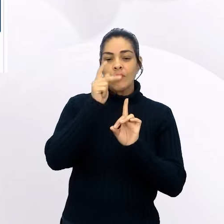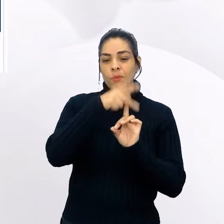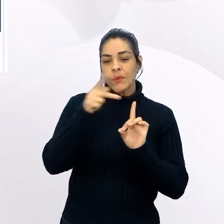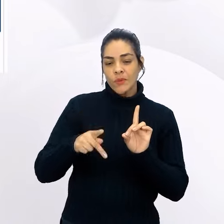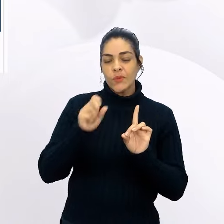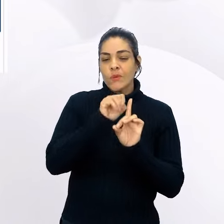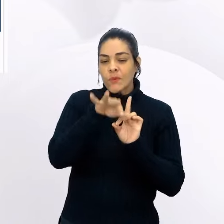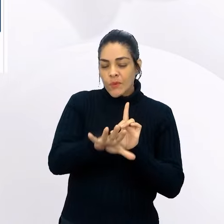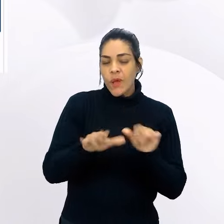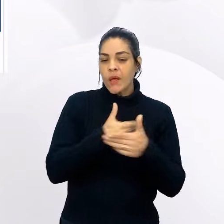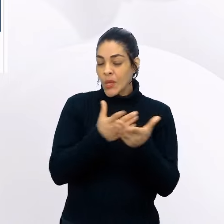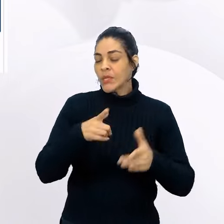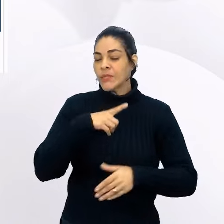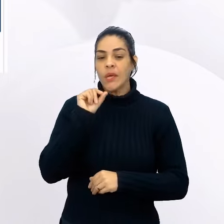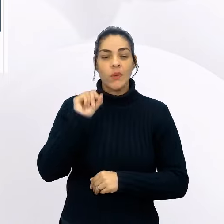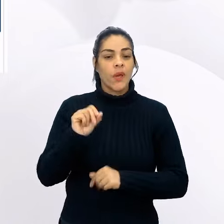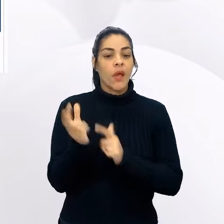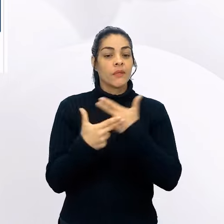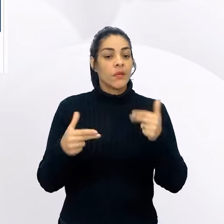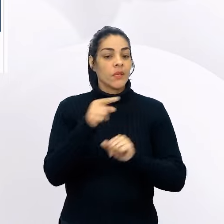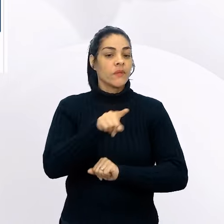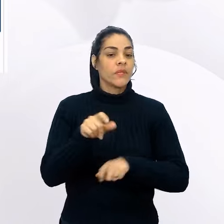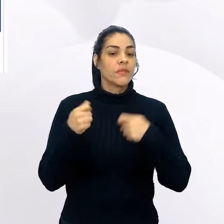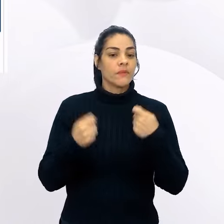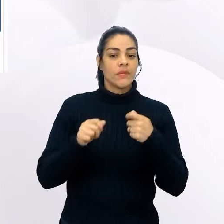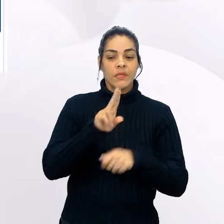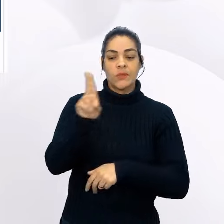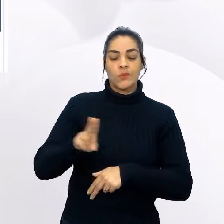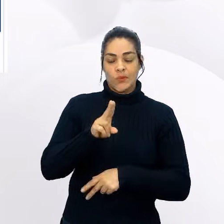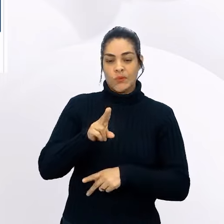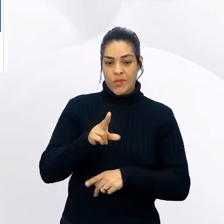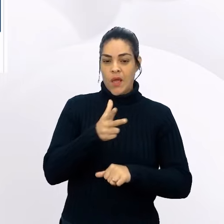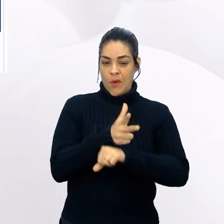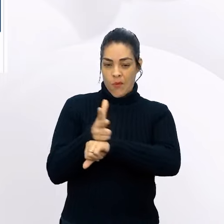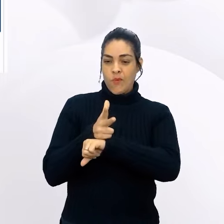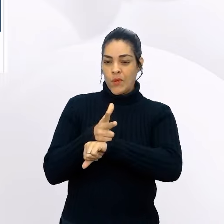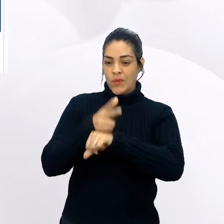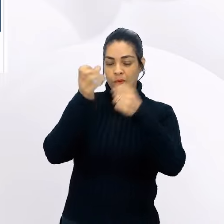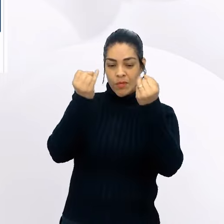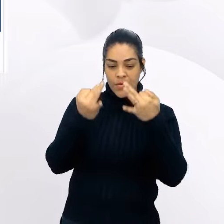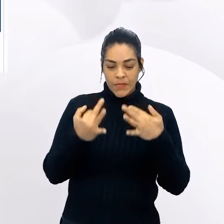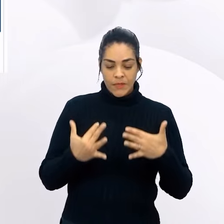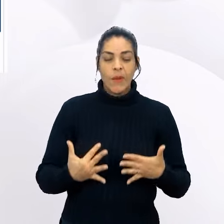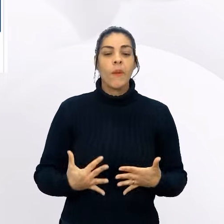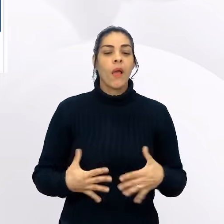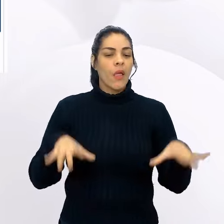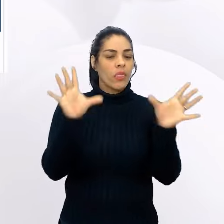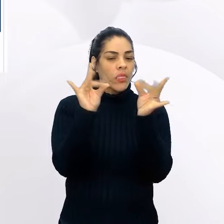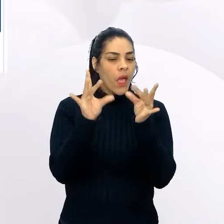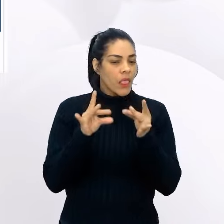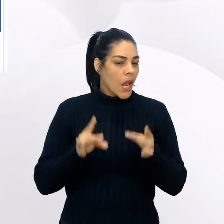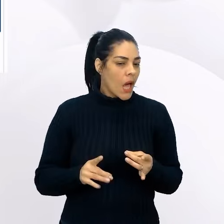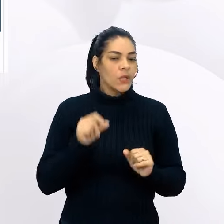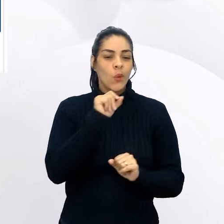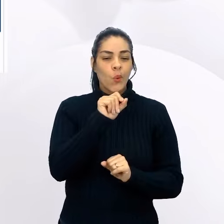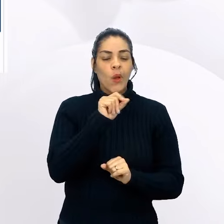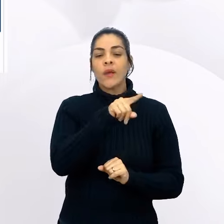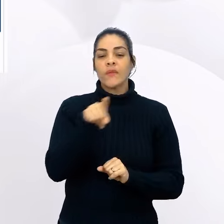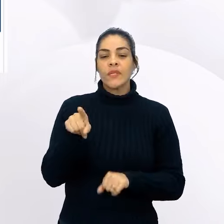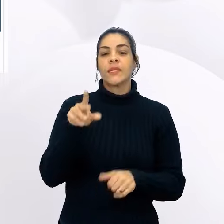nós temos os critérios que vocês têm que usar no vídeo. Então, acesse o edital para vocês saberem o que vocês